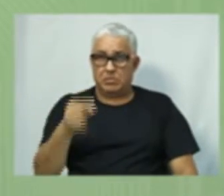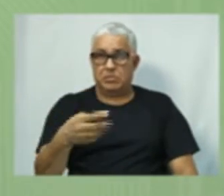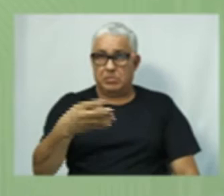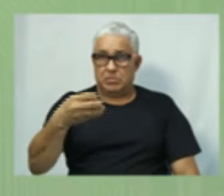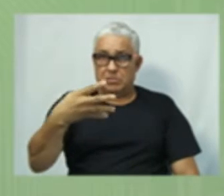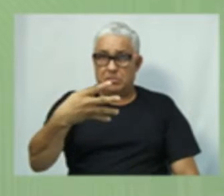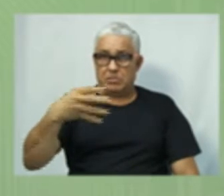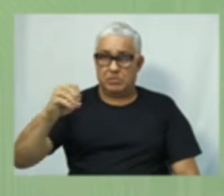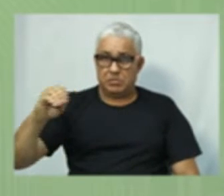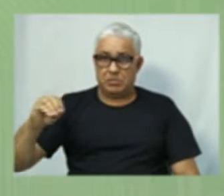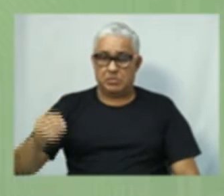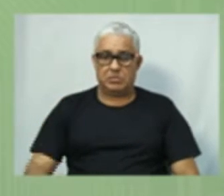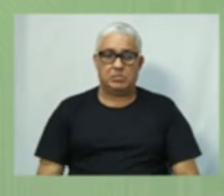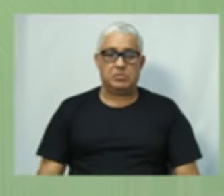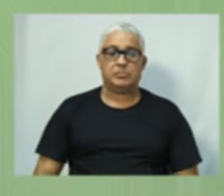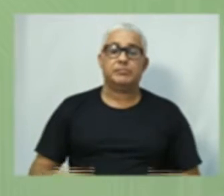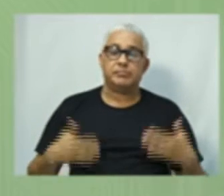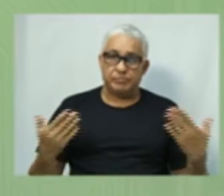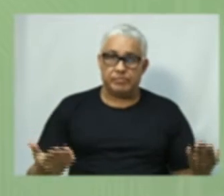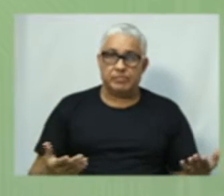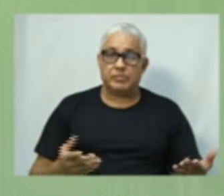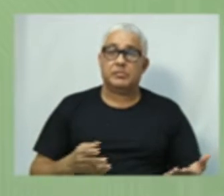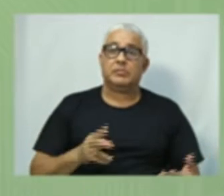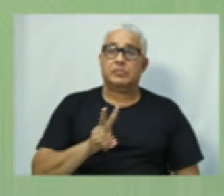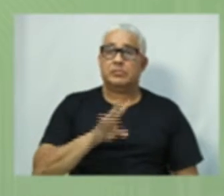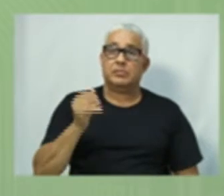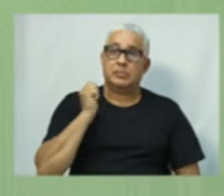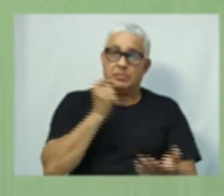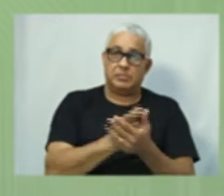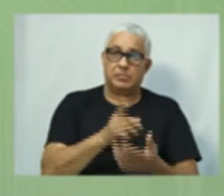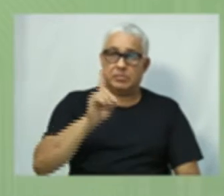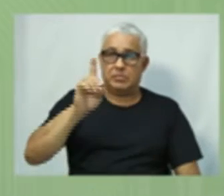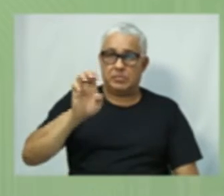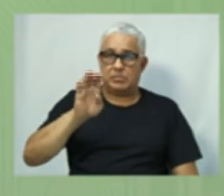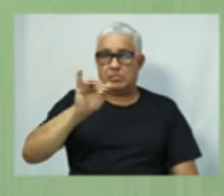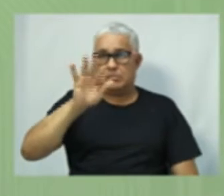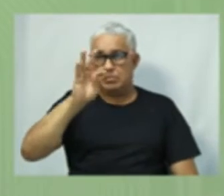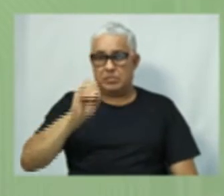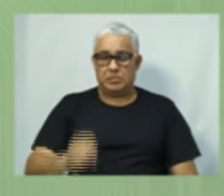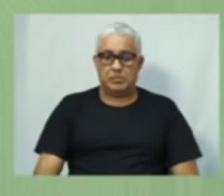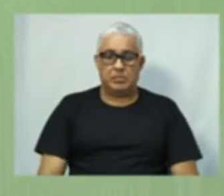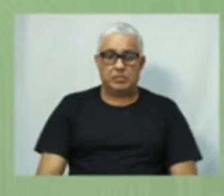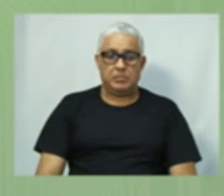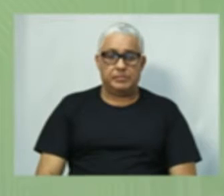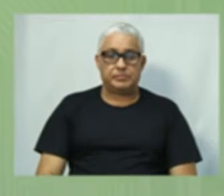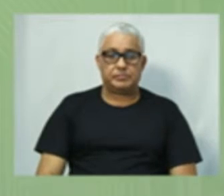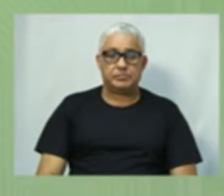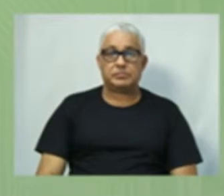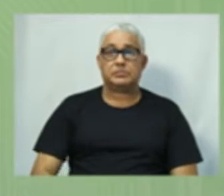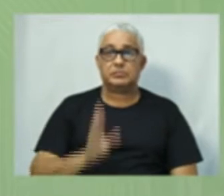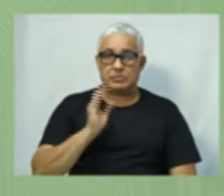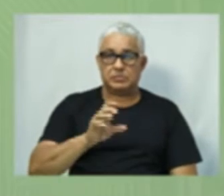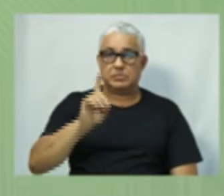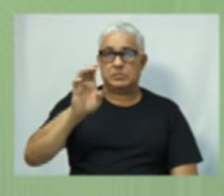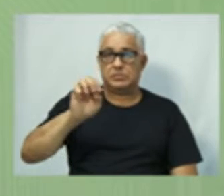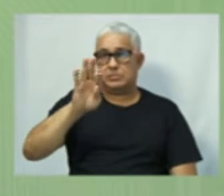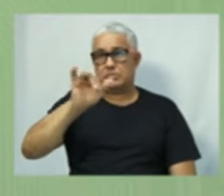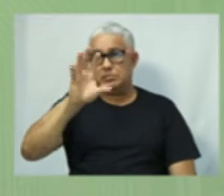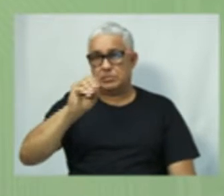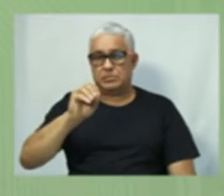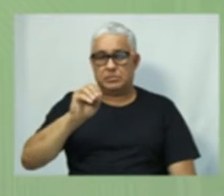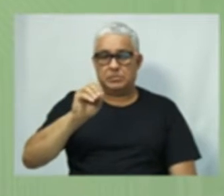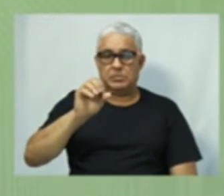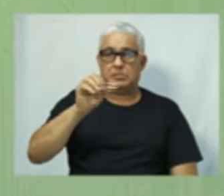29.400, ok? Portanto, ele tem de débito 189.040, mas ele já pagou